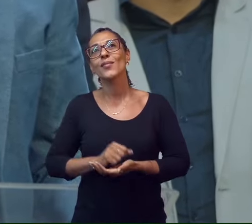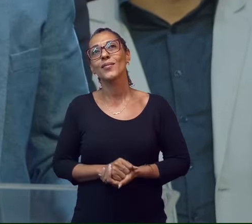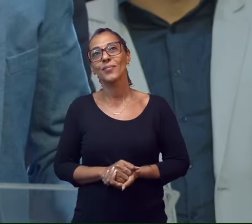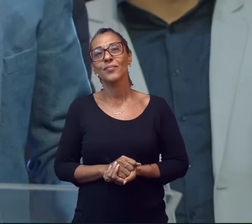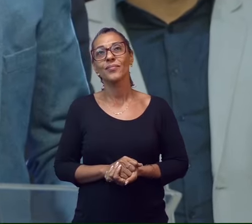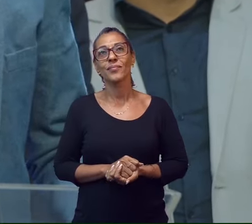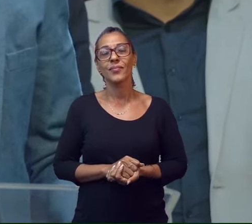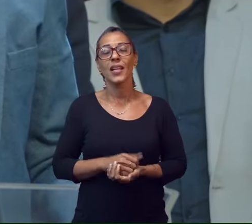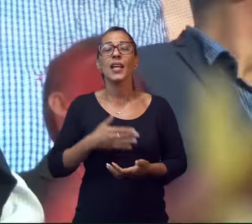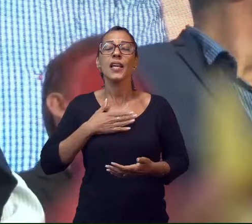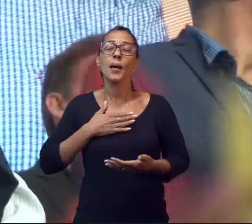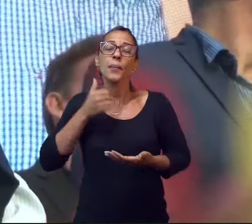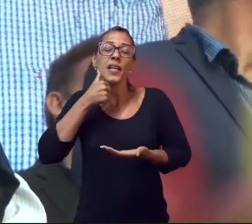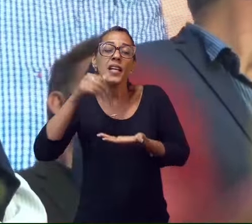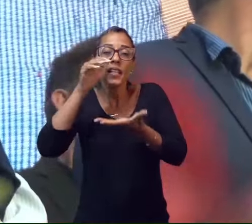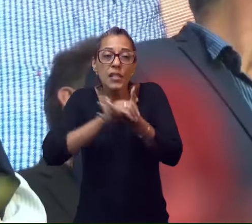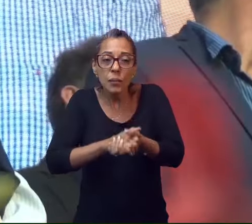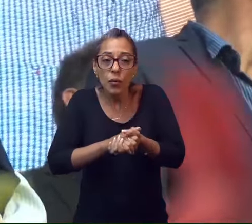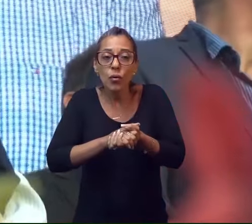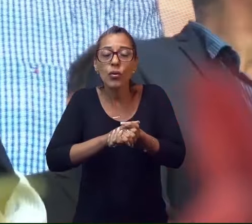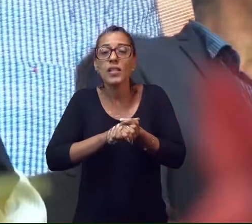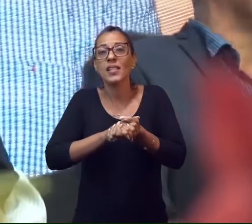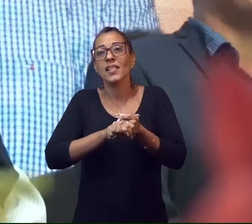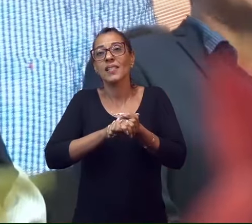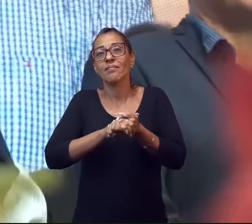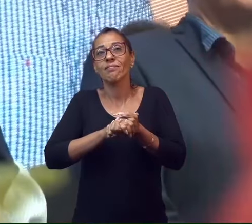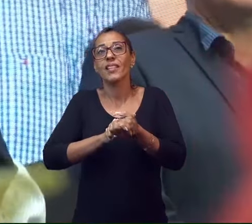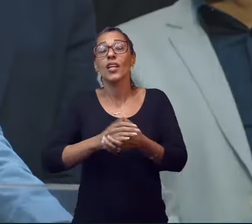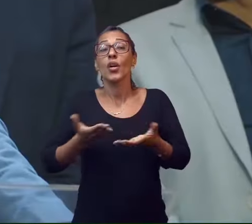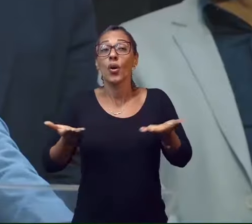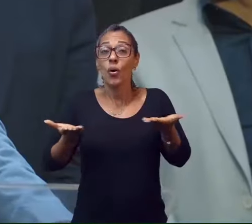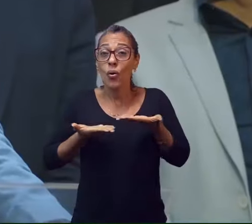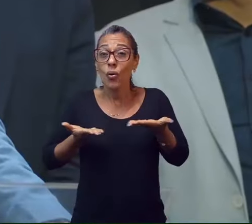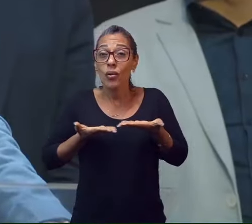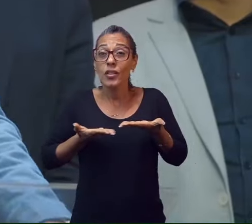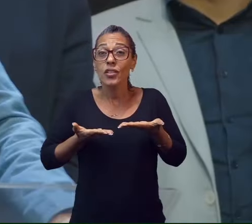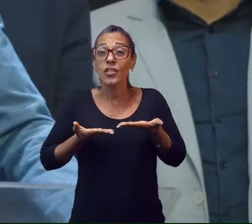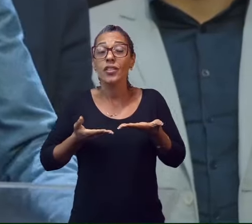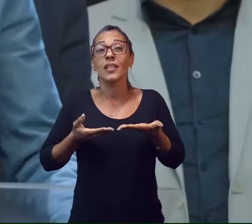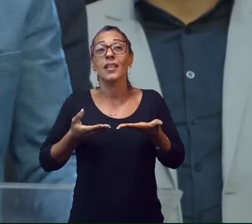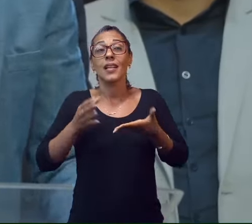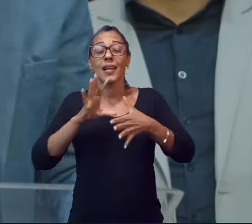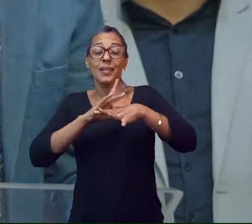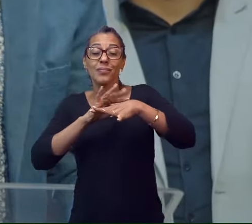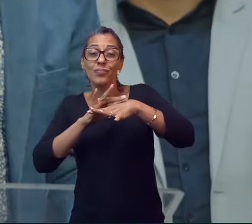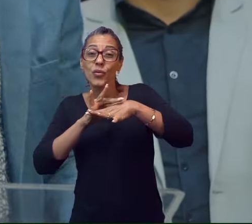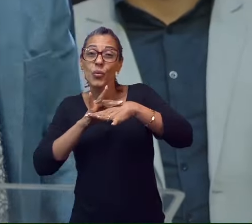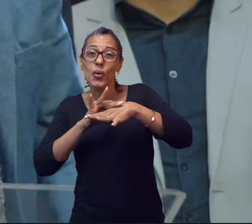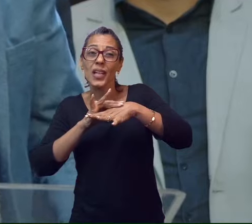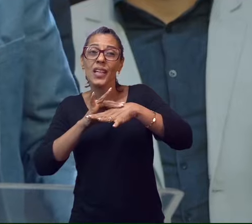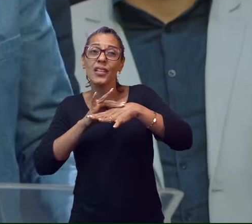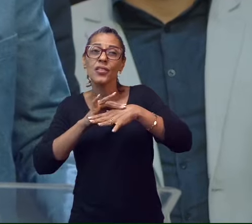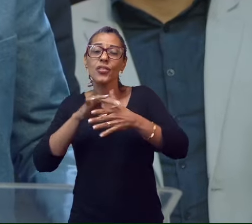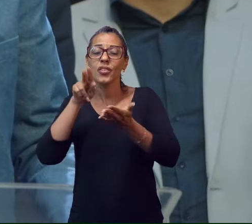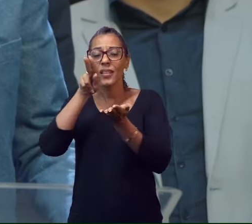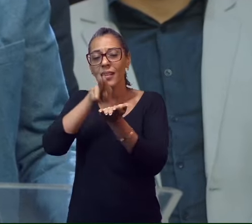a Glenda que realmente hoje ela passou muito mal ontem né era bem esses dias hoje ficou deitado o dia